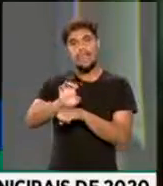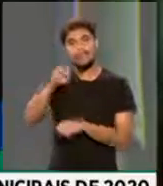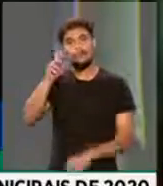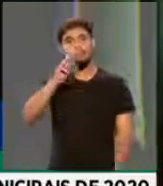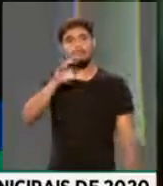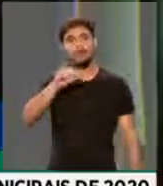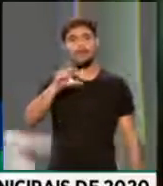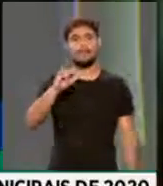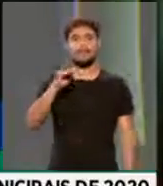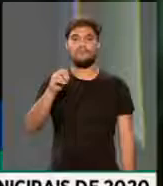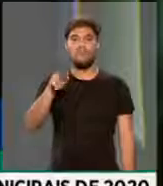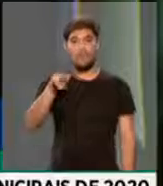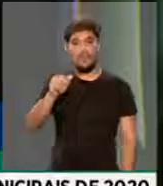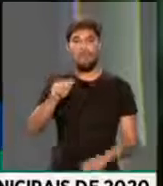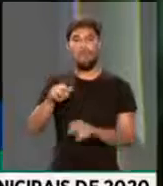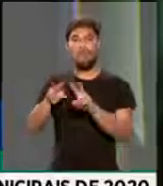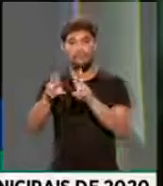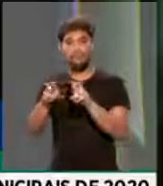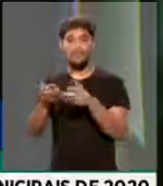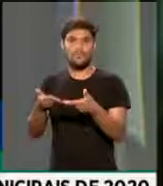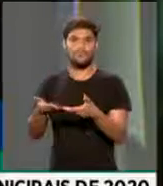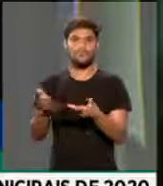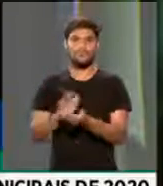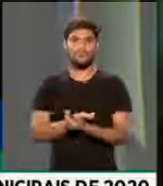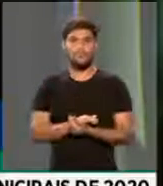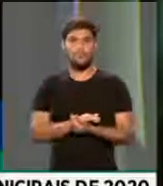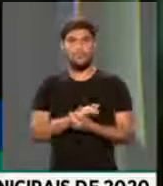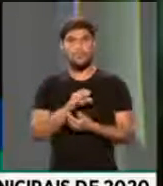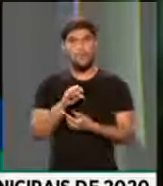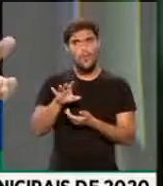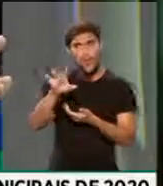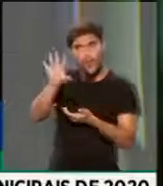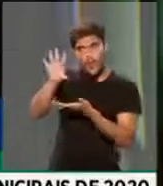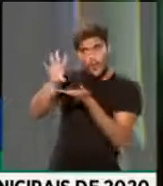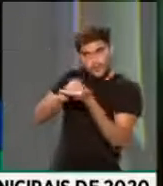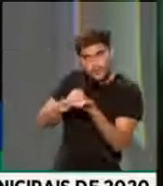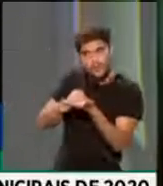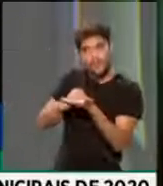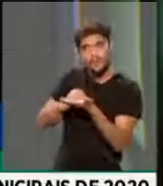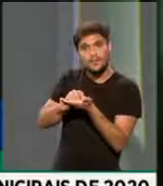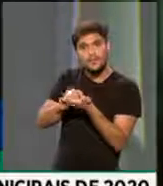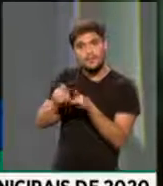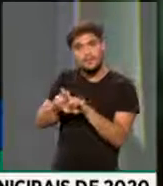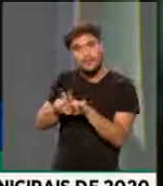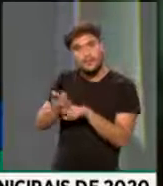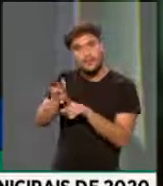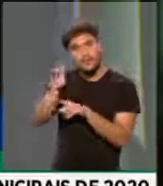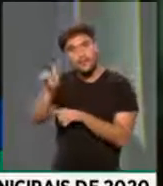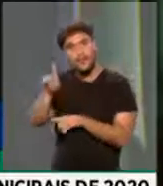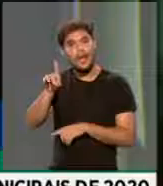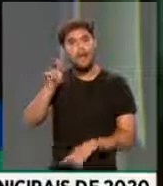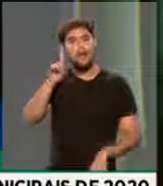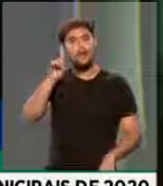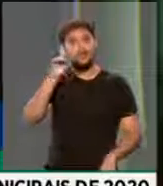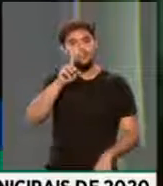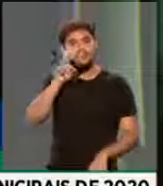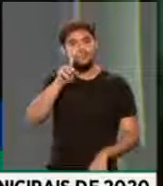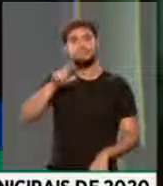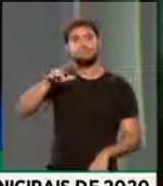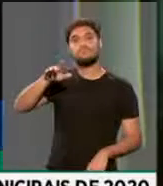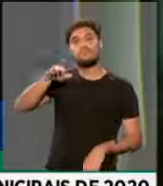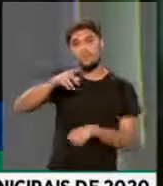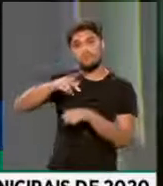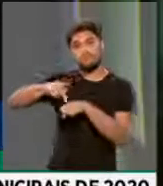Então, se é para aprender com bons exemplos internacionais, aprendamos também no mundo do mercado do